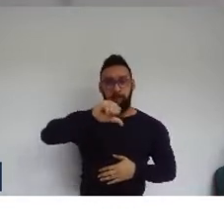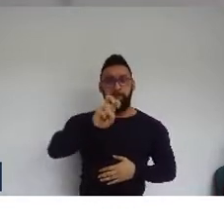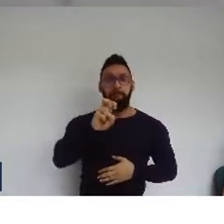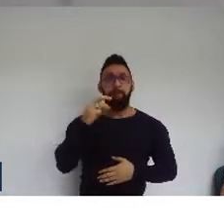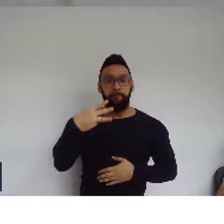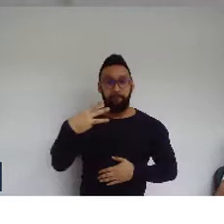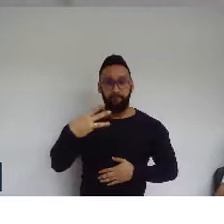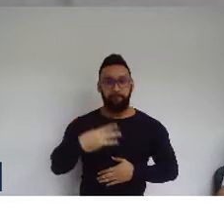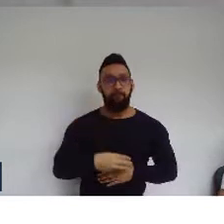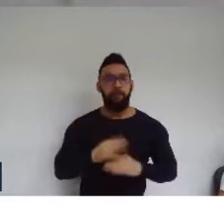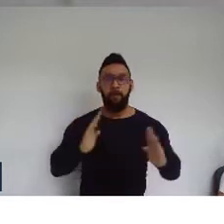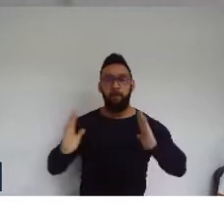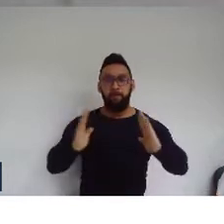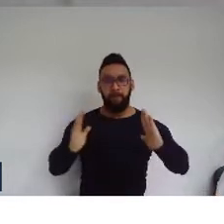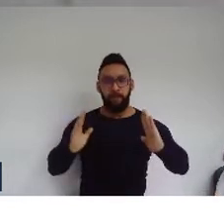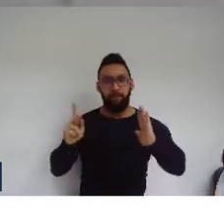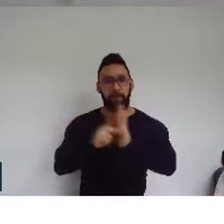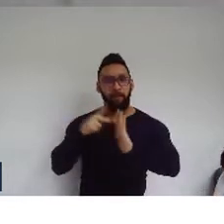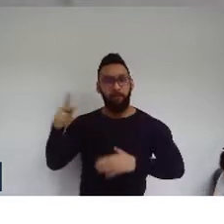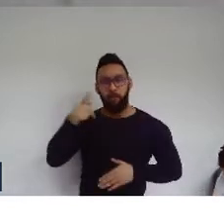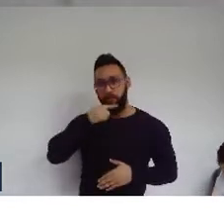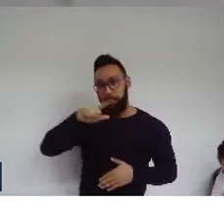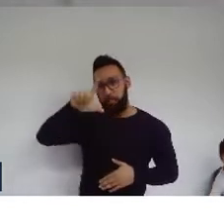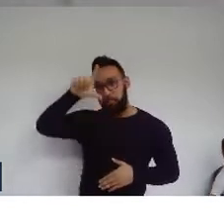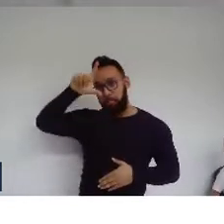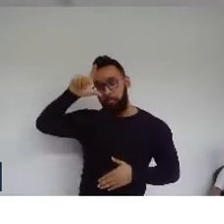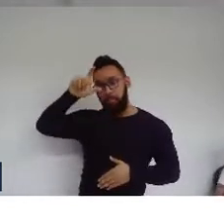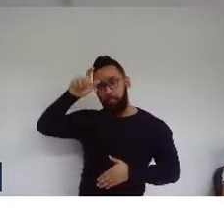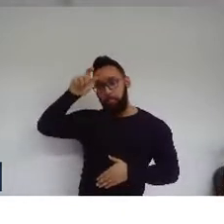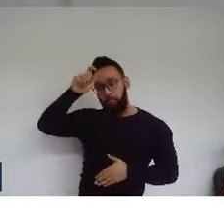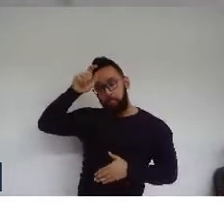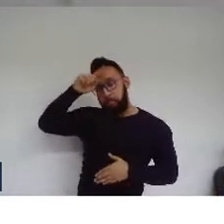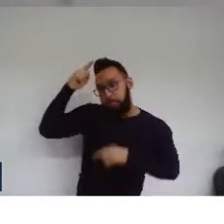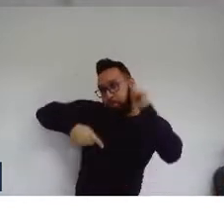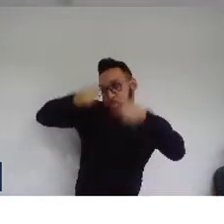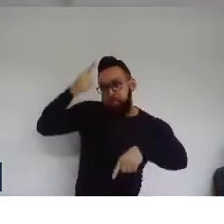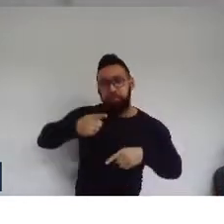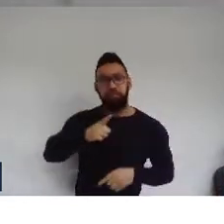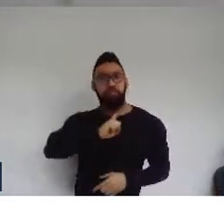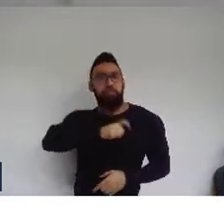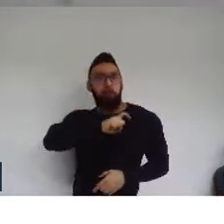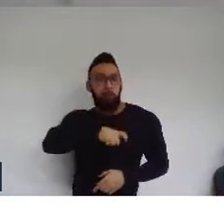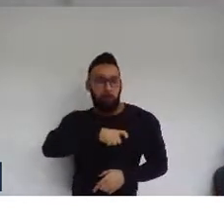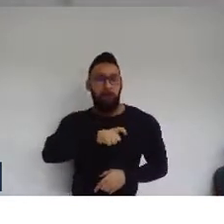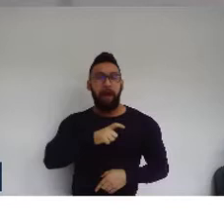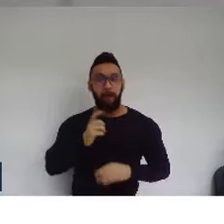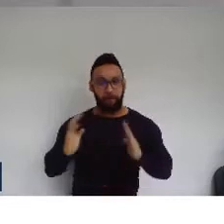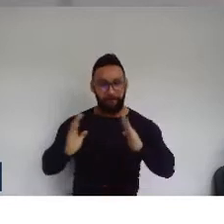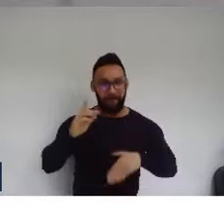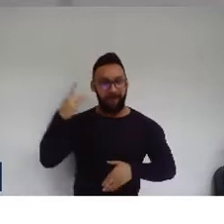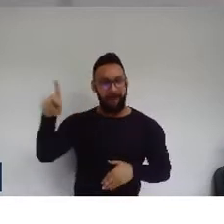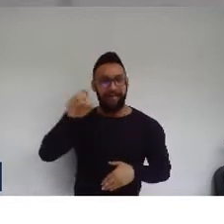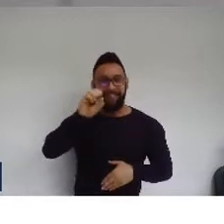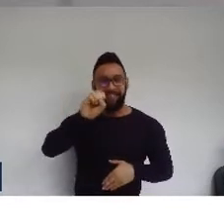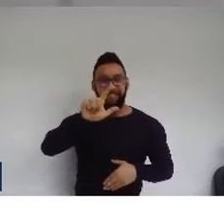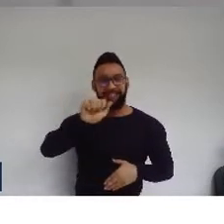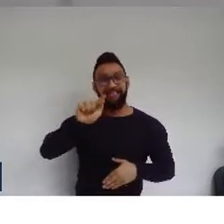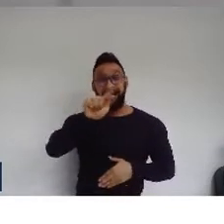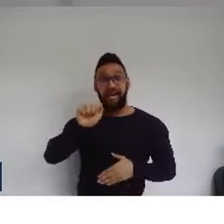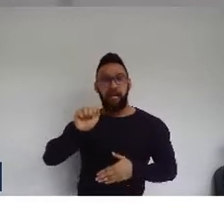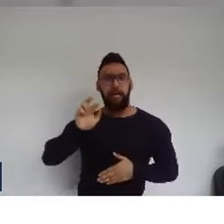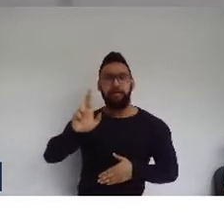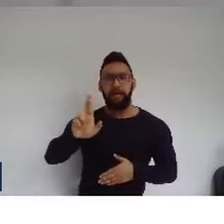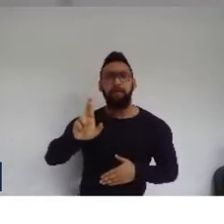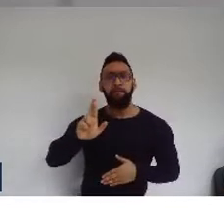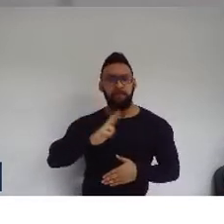1953, durante a ditadura salazarista, em que é relatado o fato de que as pessoas estavam usando os